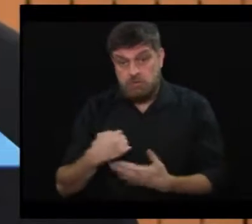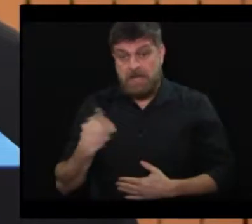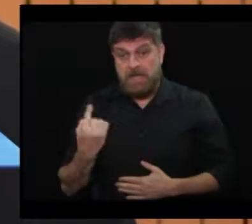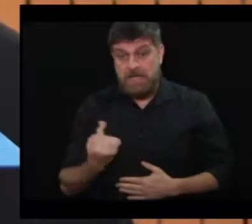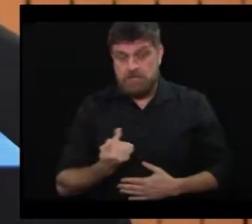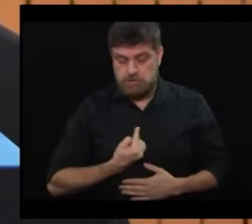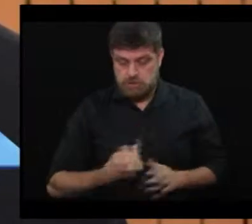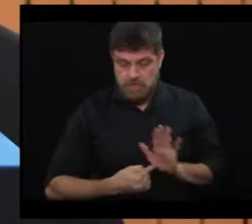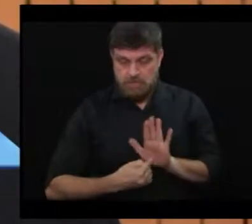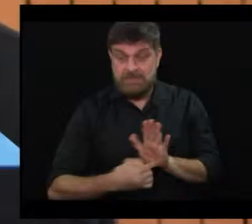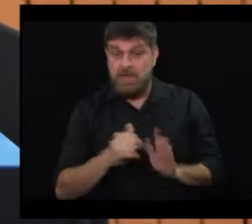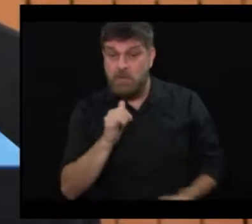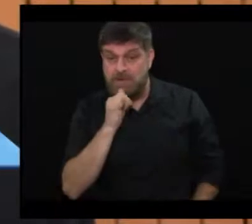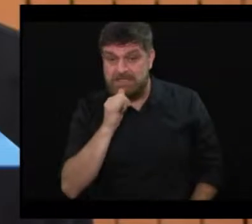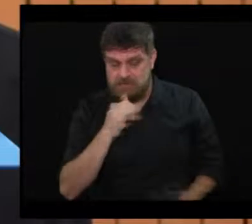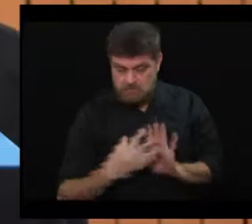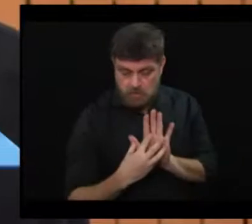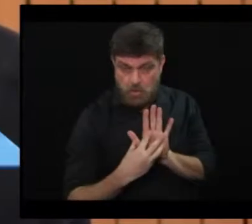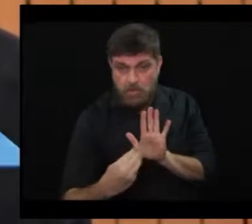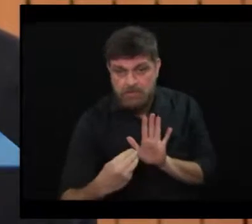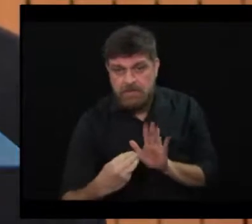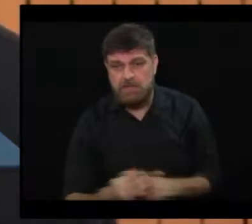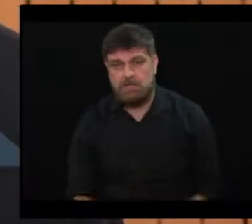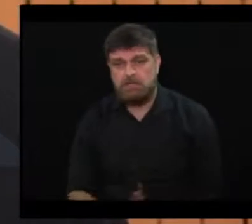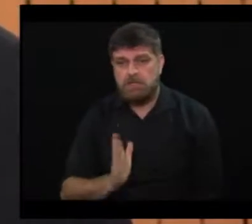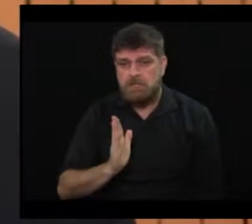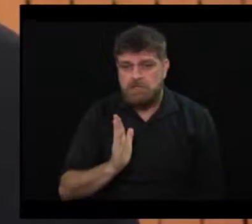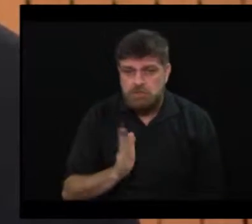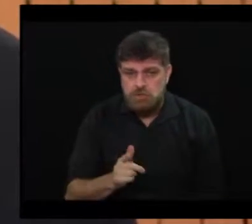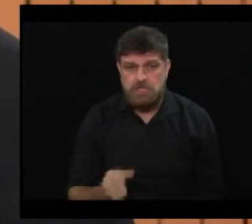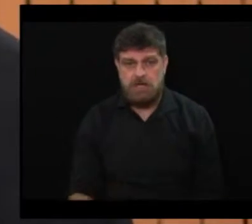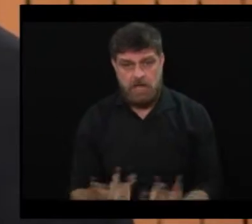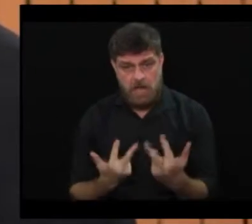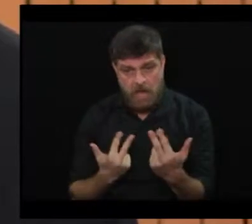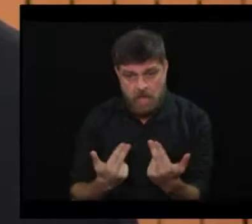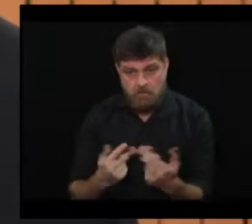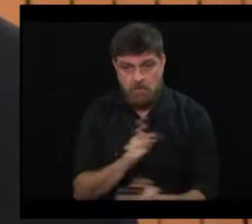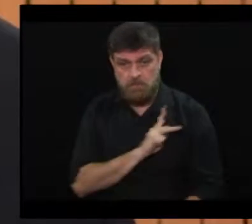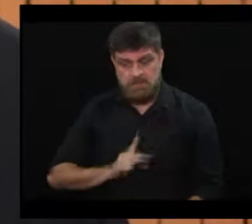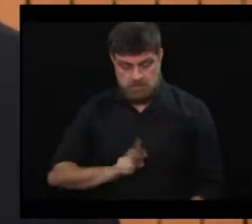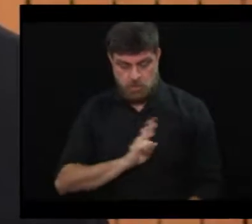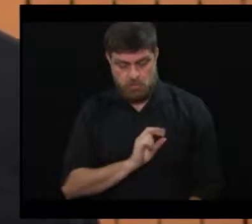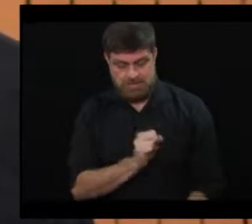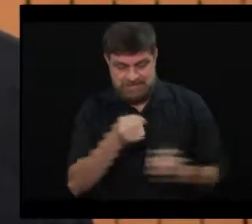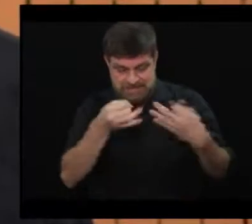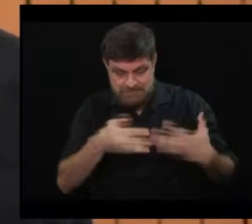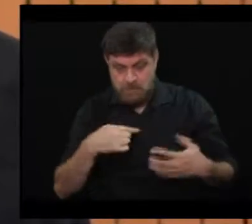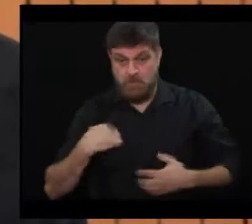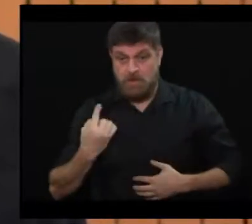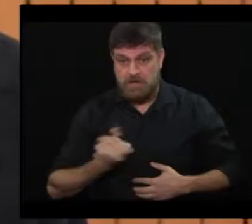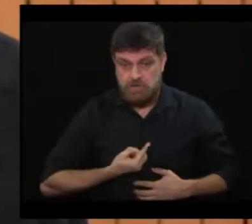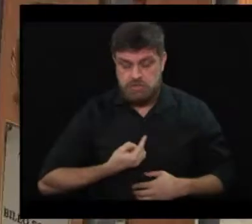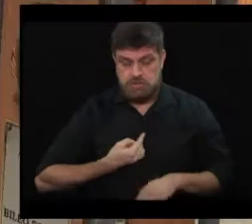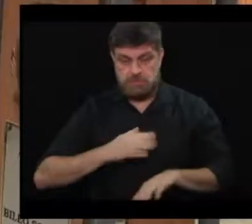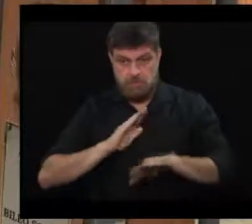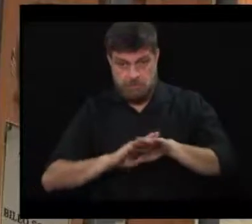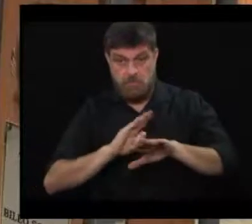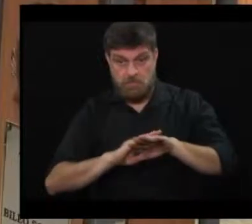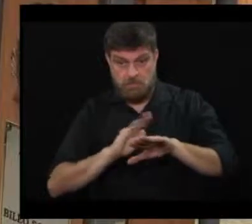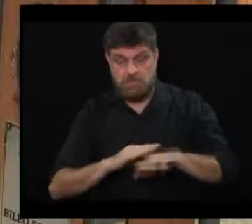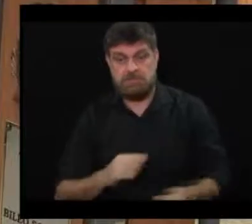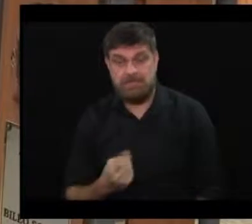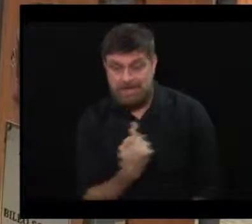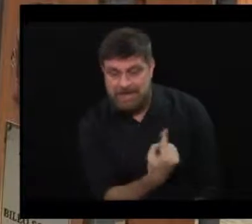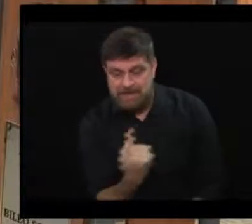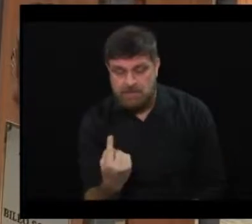exemplo, para fora, já que, como bem disse também o nosso presidente, estaríamos fazendo aqui a nossa lição de casa. O